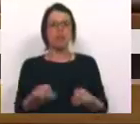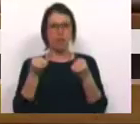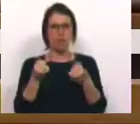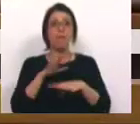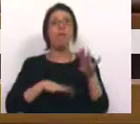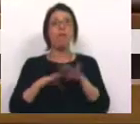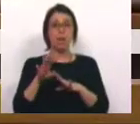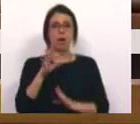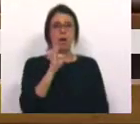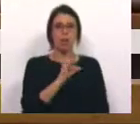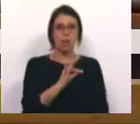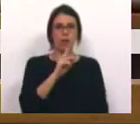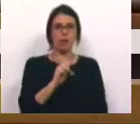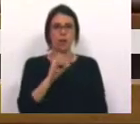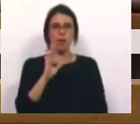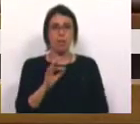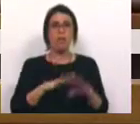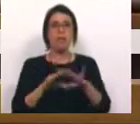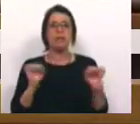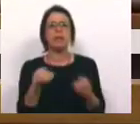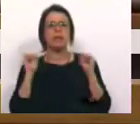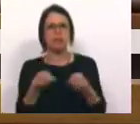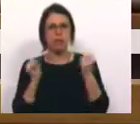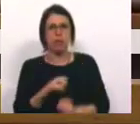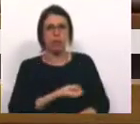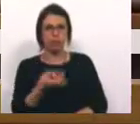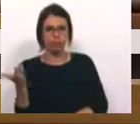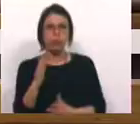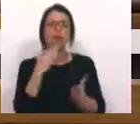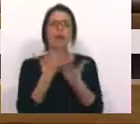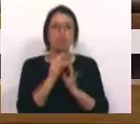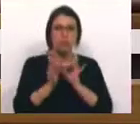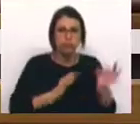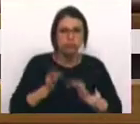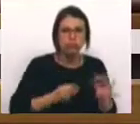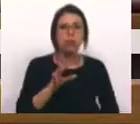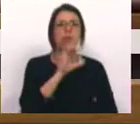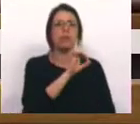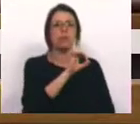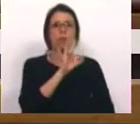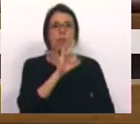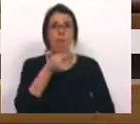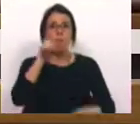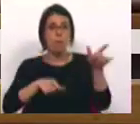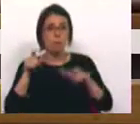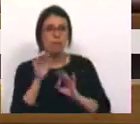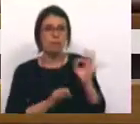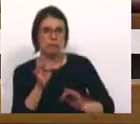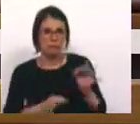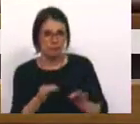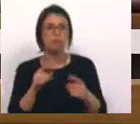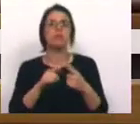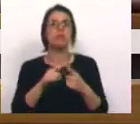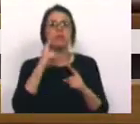salvadores realizaram 434 operações de salvamento, prestaram primeiros socorros a 649 pessoas